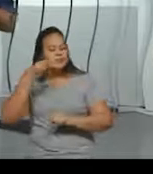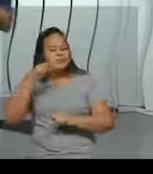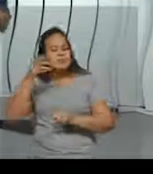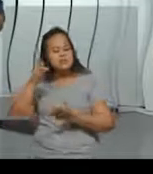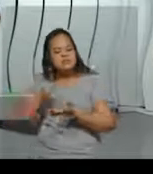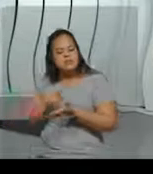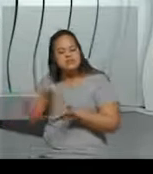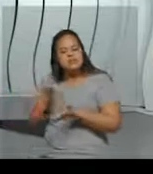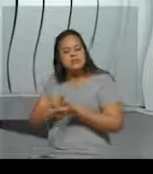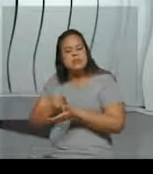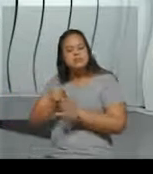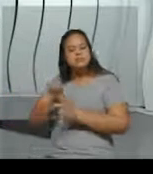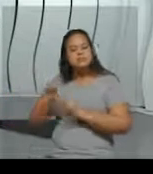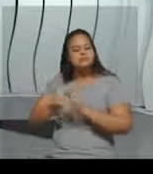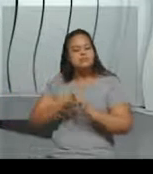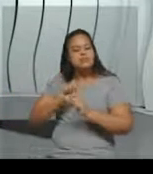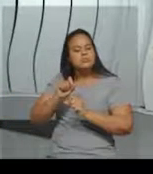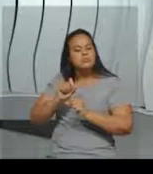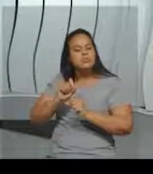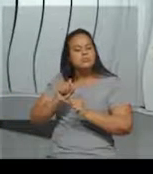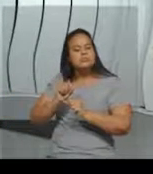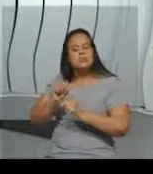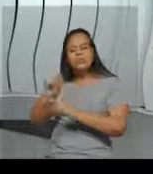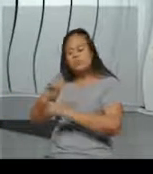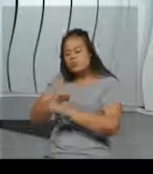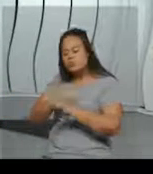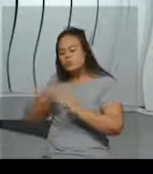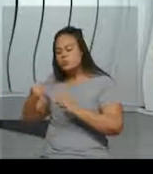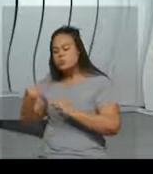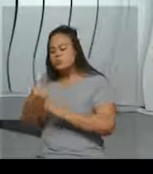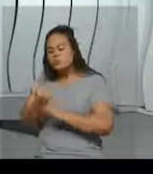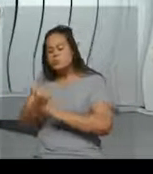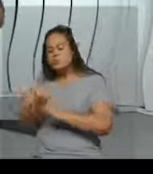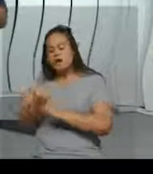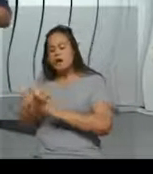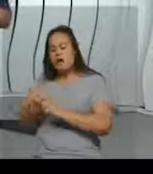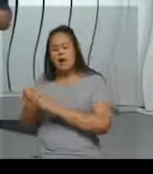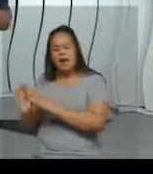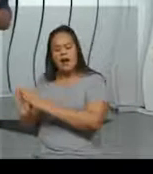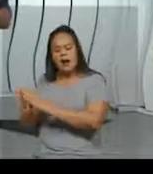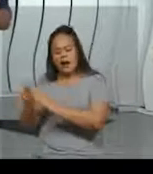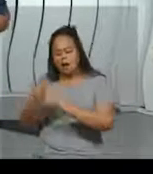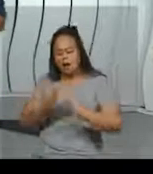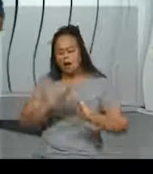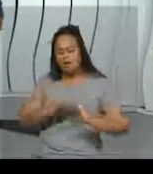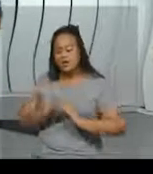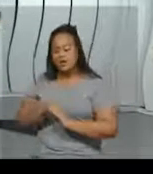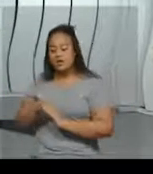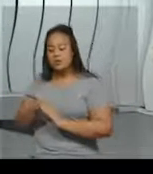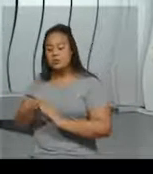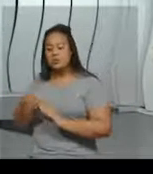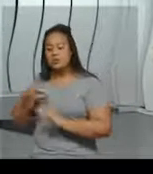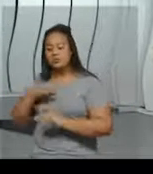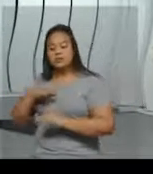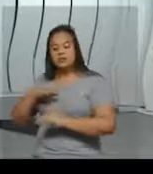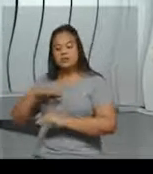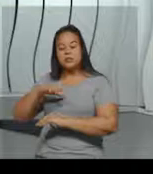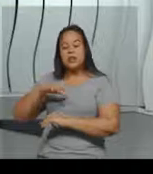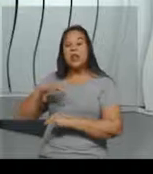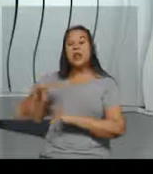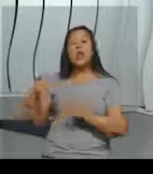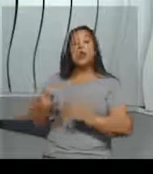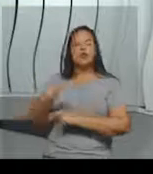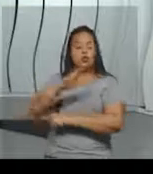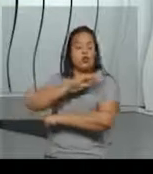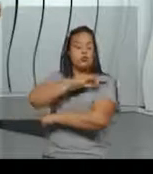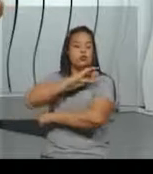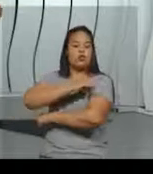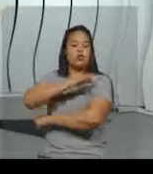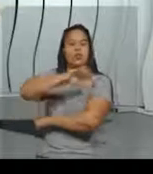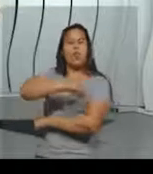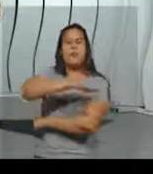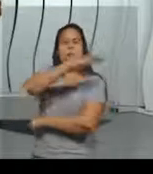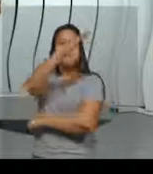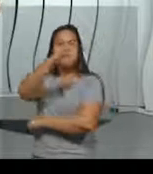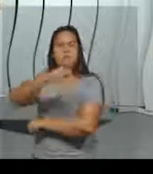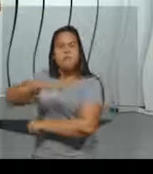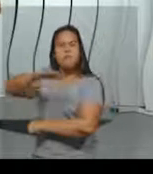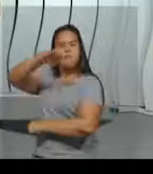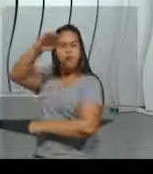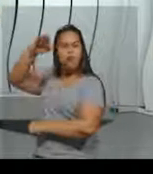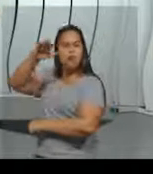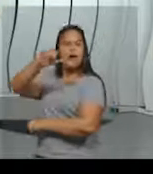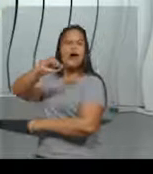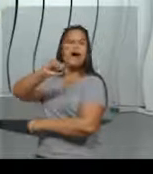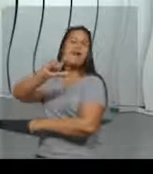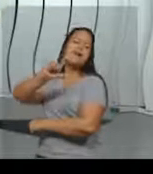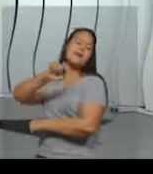de comunidades negras da periferia. O clipe se passa todo no Morro do Alemão, no Rio de Janeiro, e vai trazer